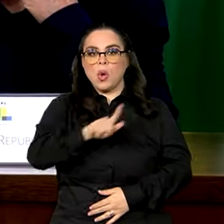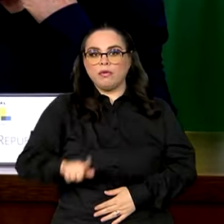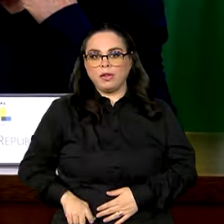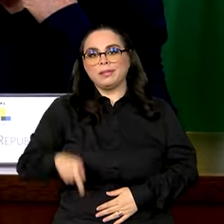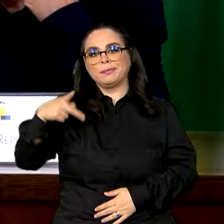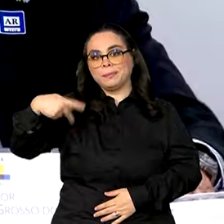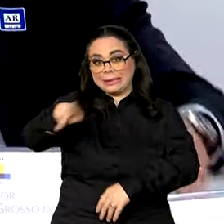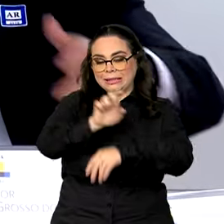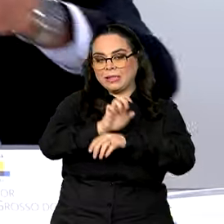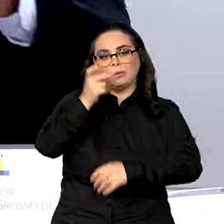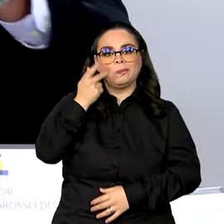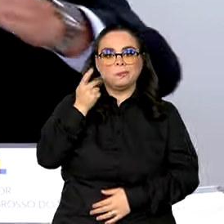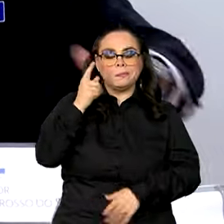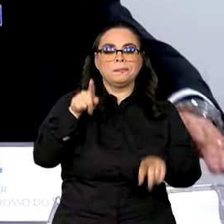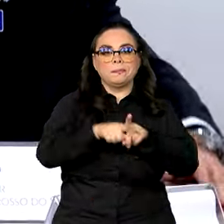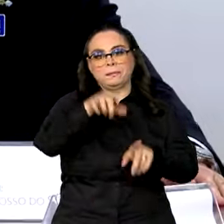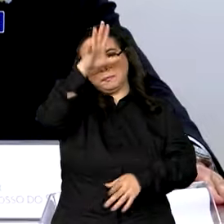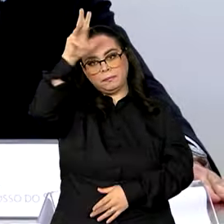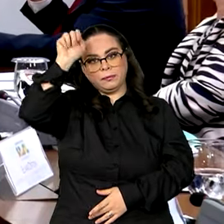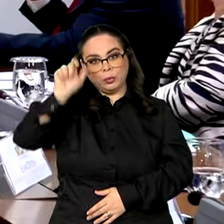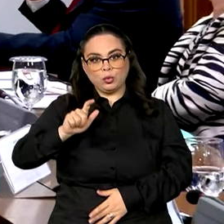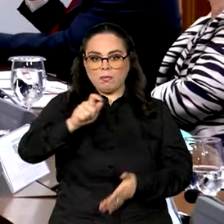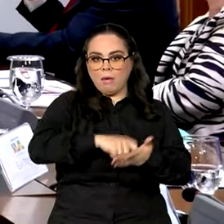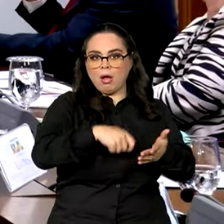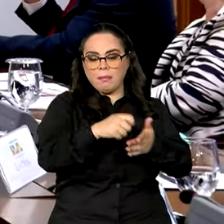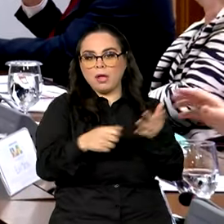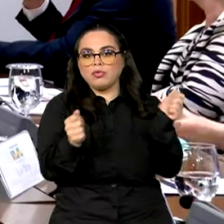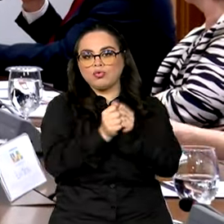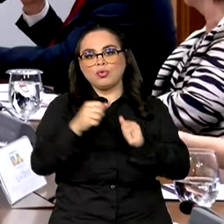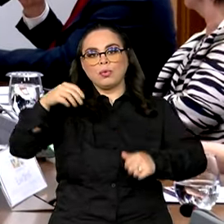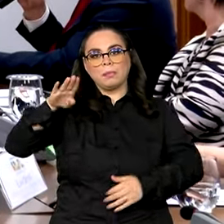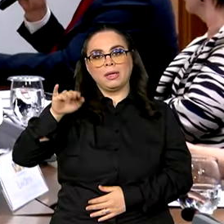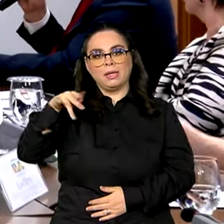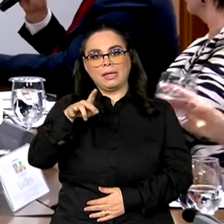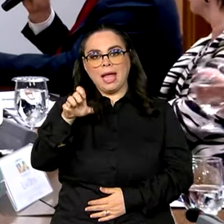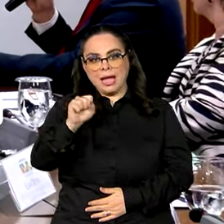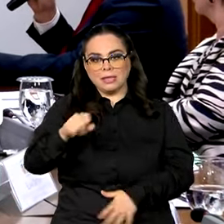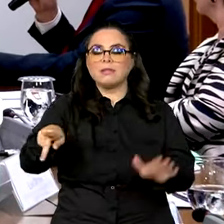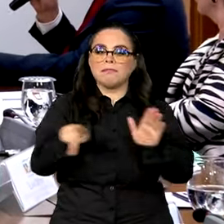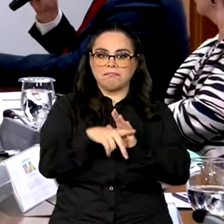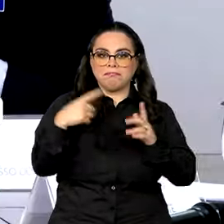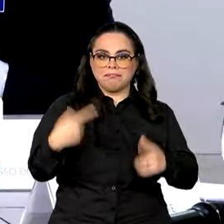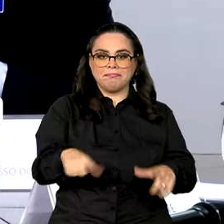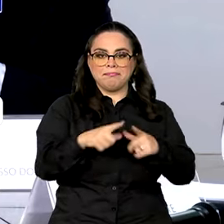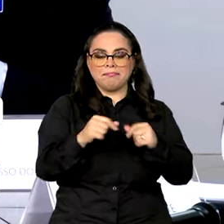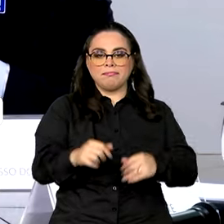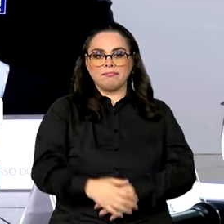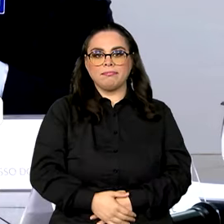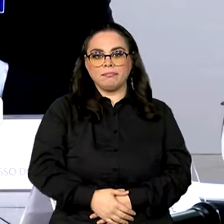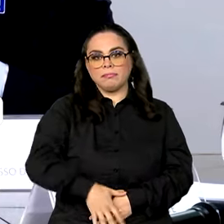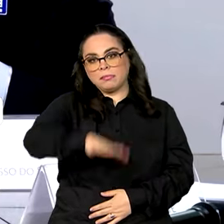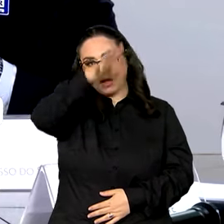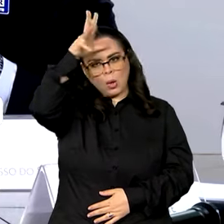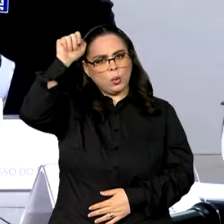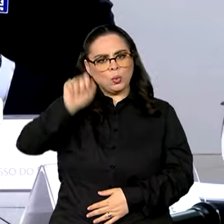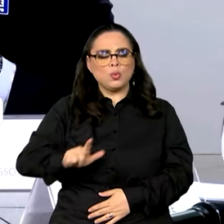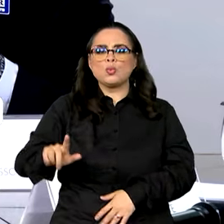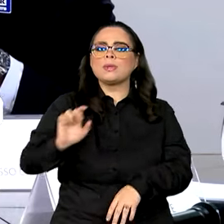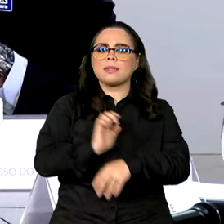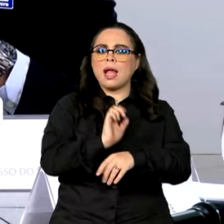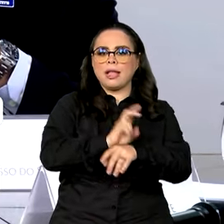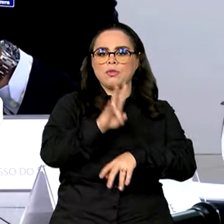governadores do Ceará e do Mato Grosso do Sul, com o BNDES no Palácio do Planalto. O Mato Grosso do Sul vai